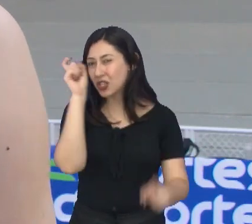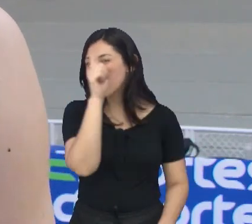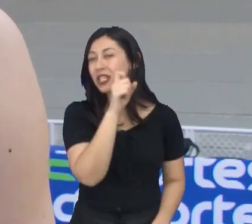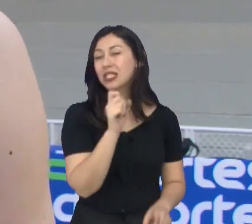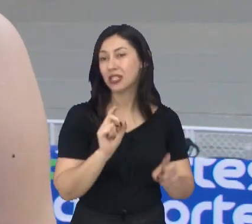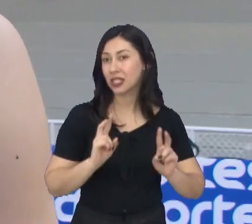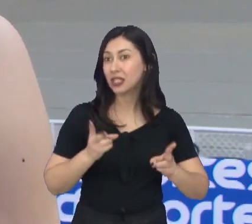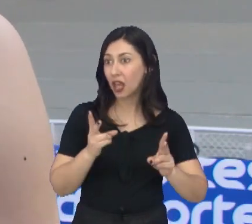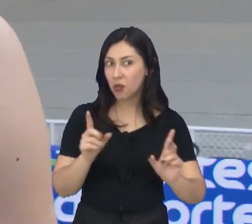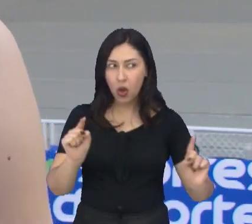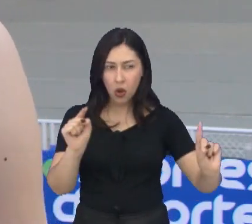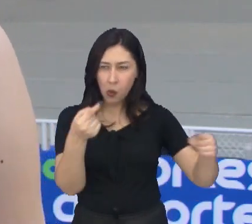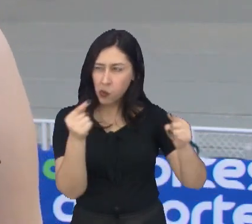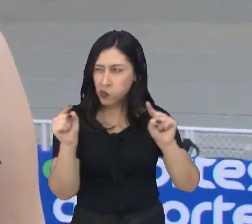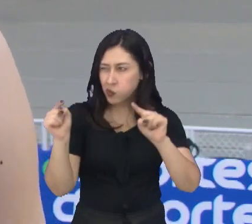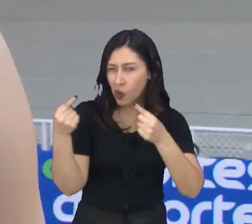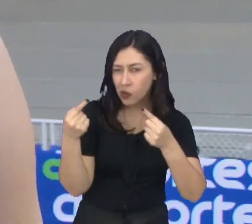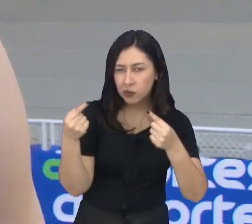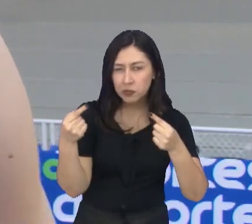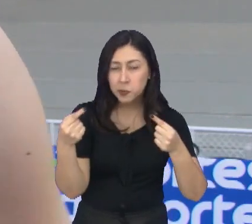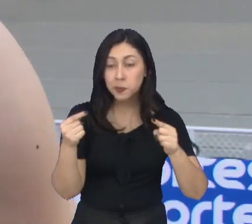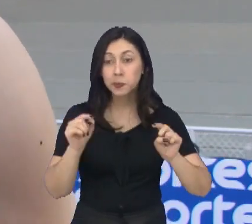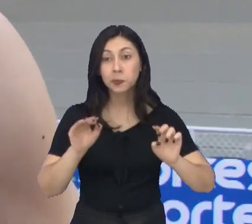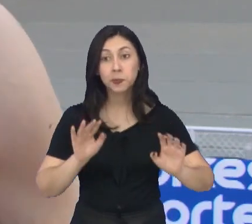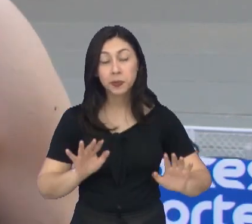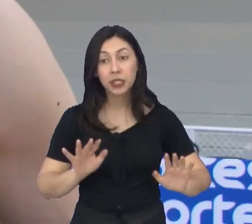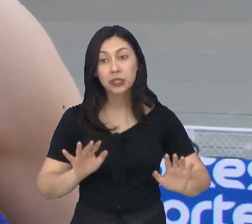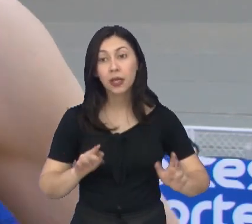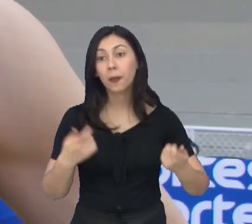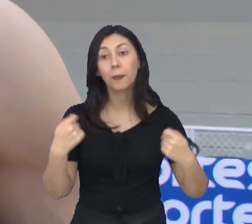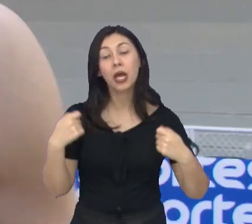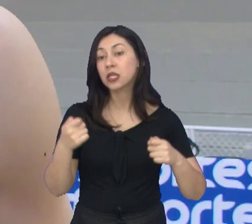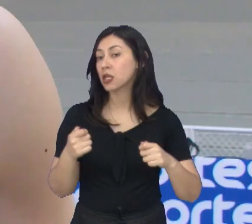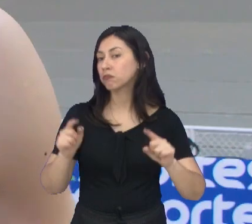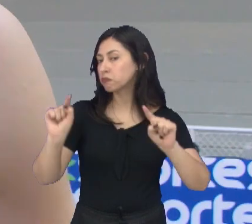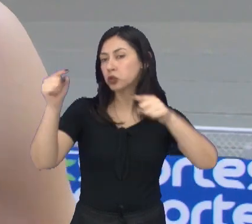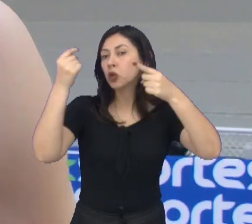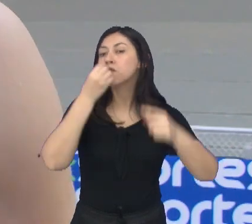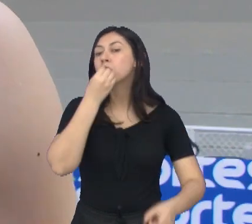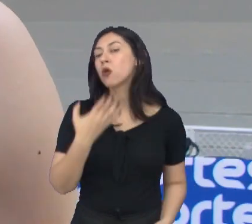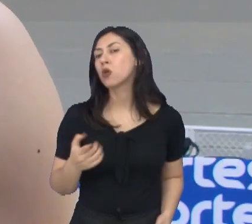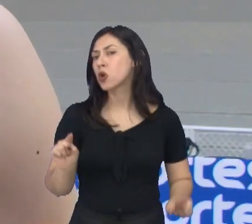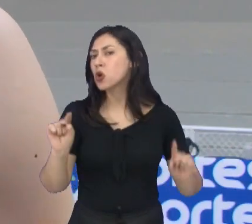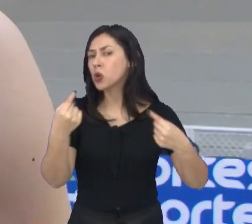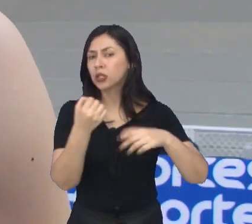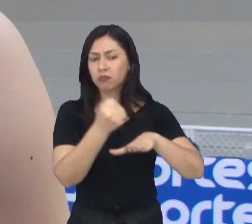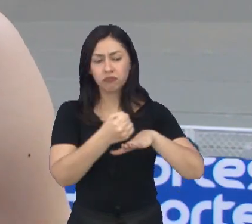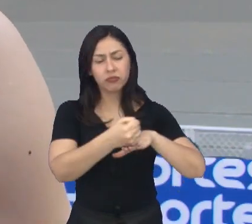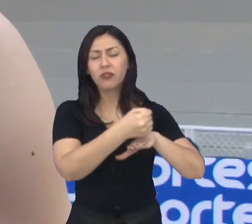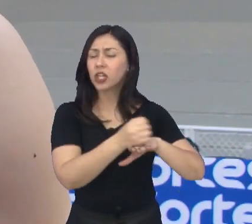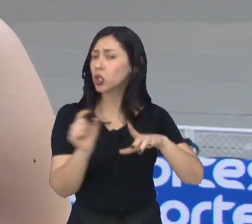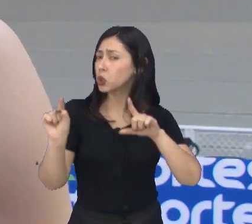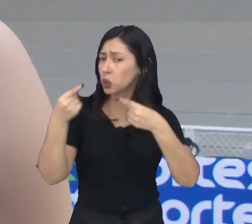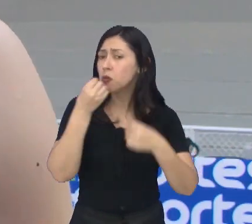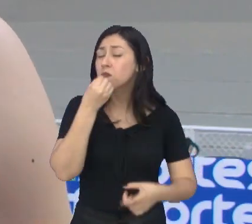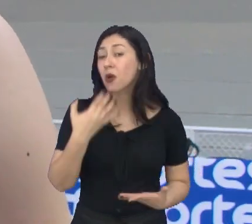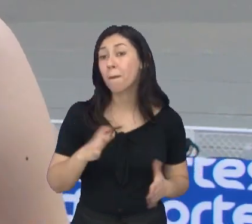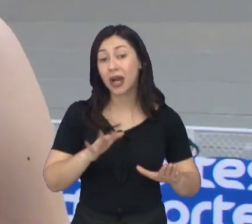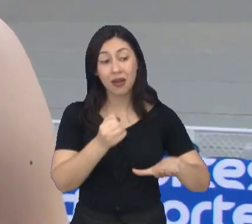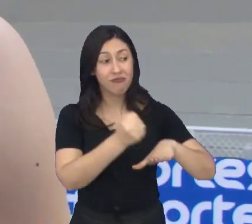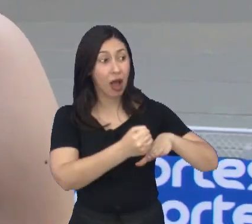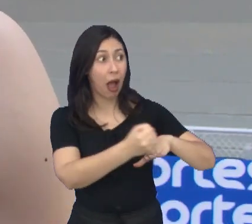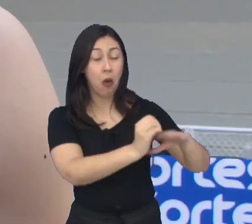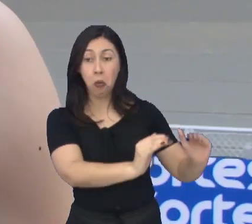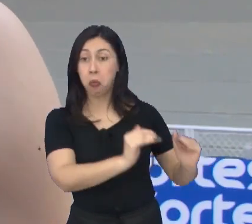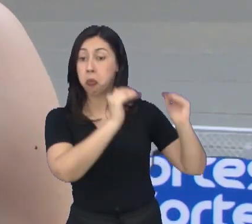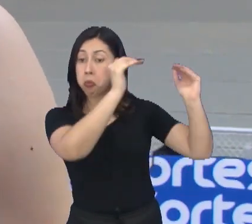uma rivalidade, a flor da pele lá. Mas eu acho que a gente tem que fazer um bom jogo. Acho que contra a Franca a gente fez um bom jogo, né? Só que a equipe de Franca vem jogando muito